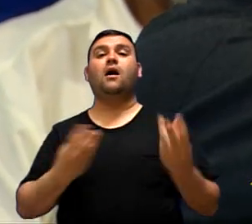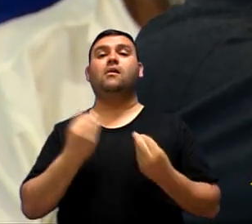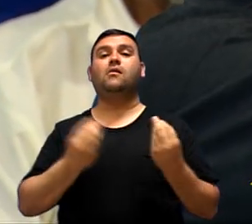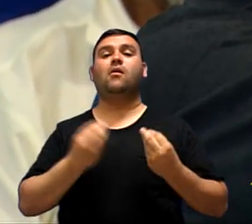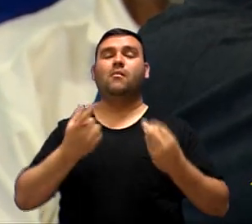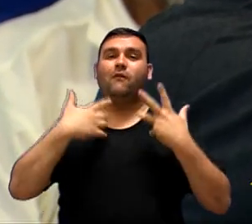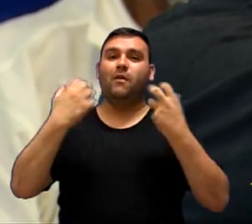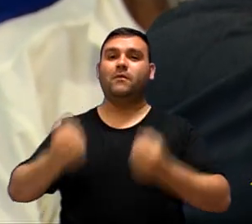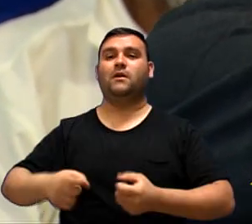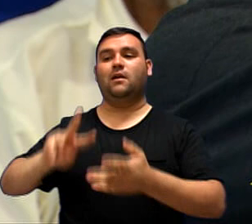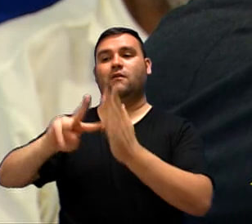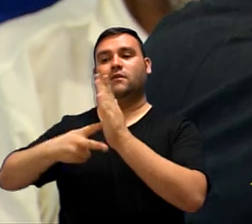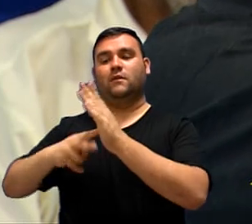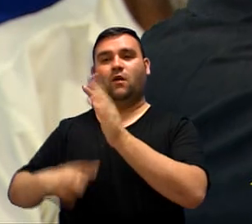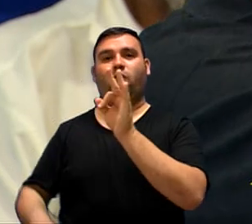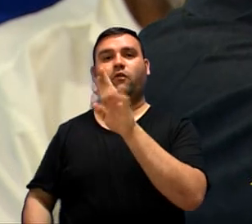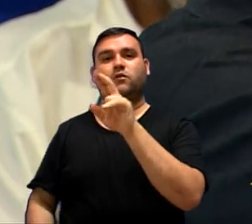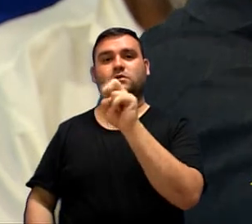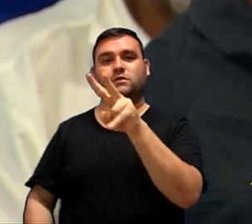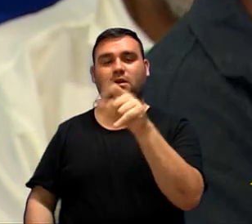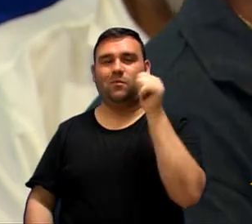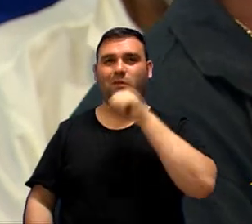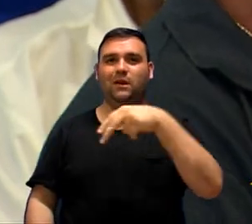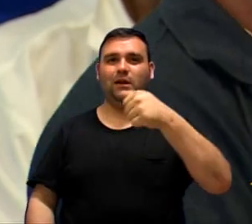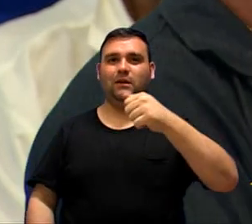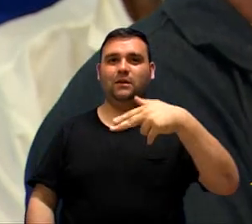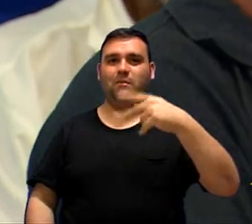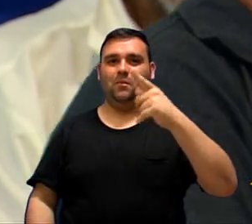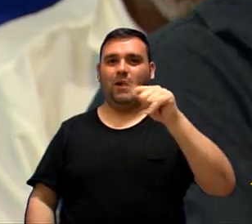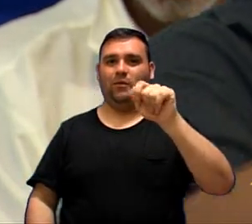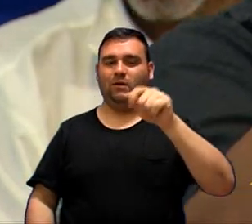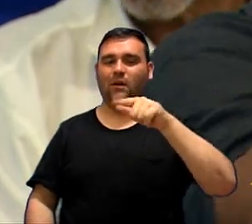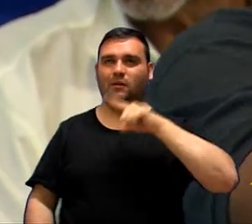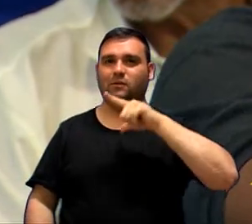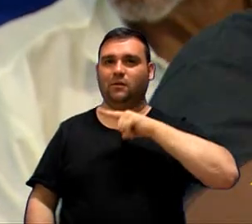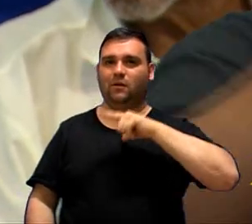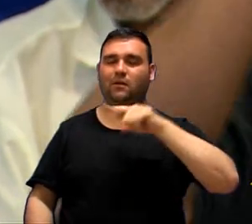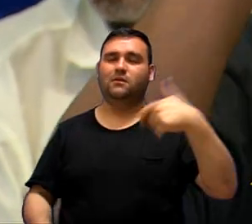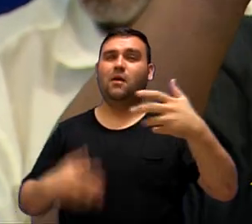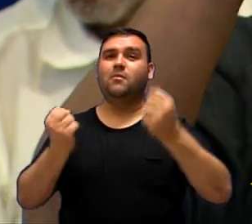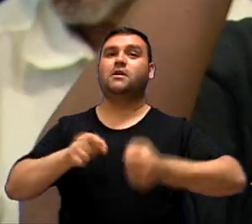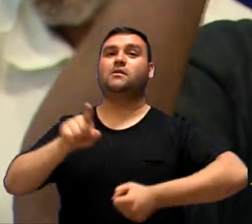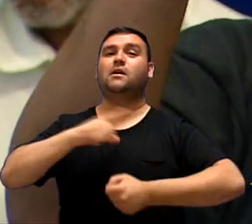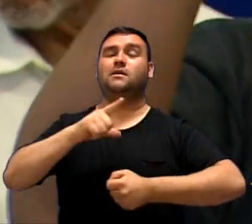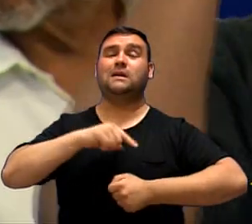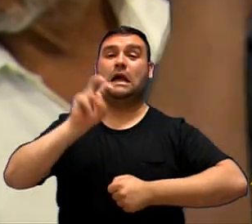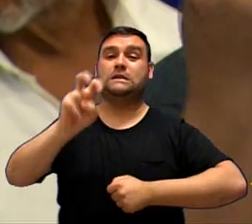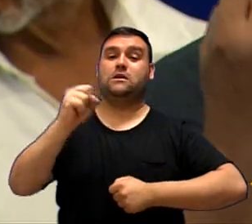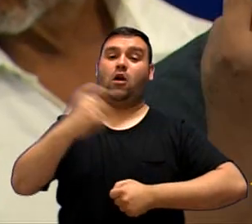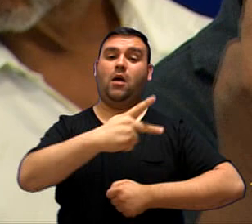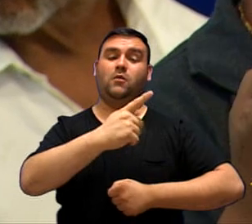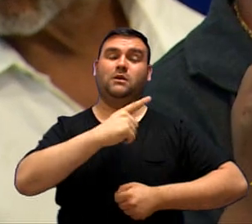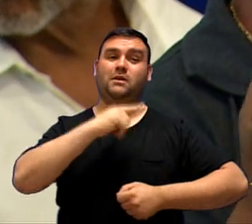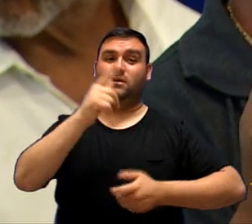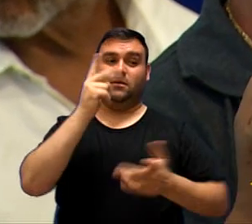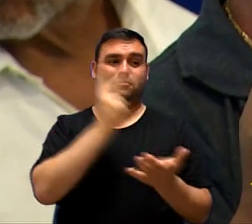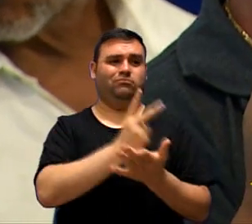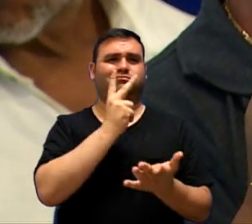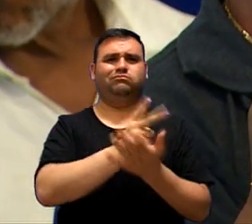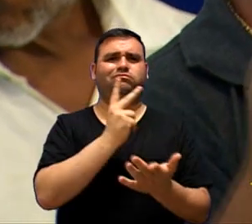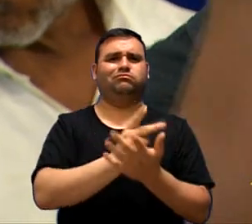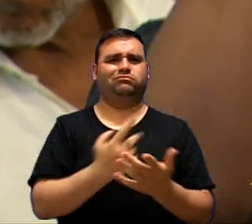lá na Funserv. A Ana Paula está aí, né? Aí vai pesar lá na Funserv 5 aposentadorias de um mesmo